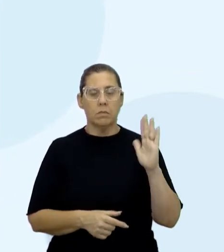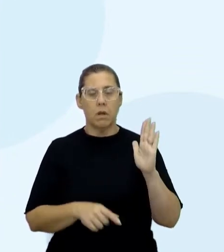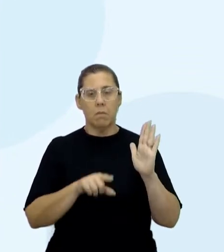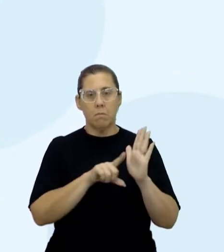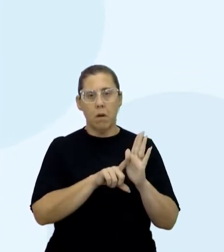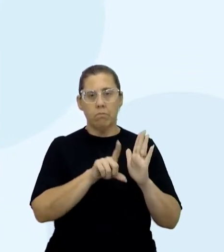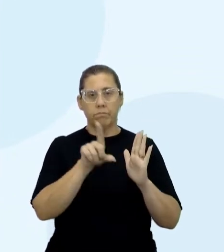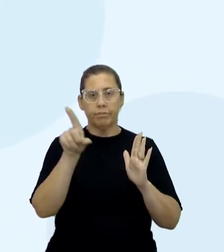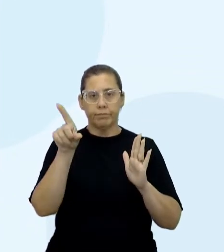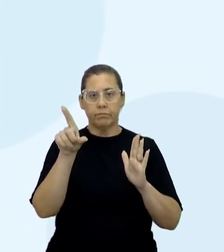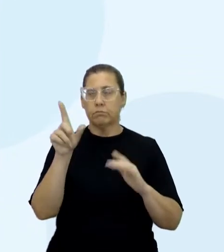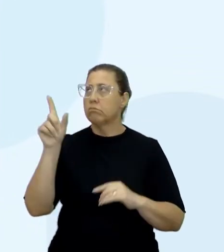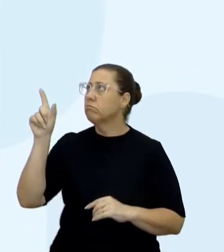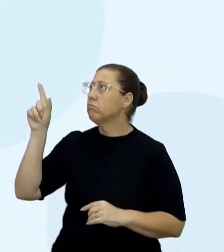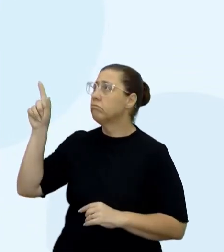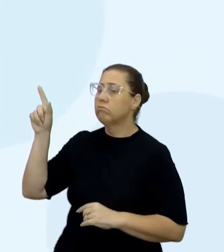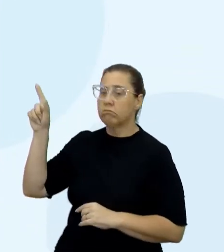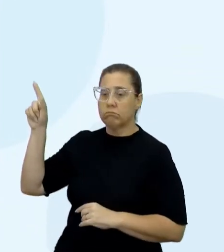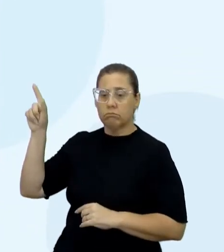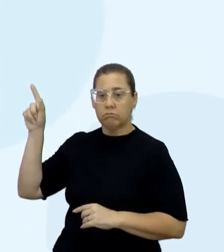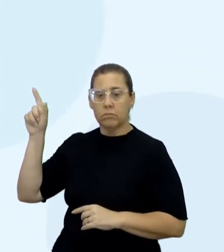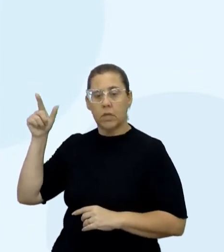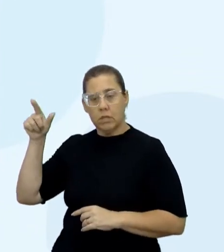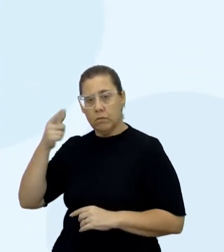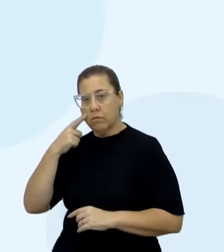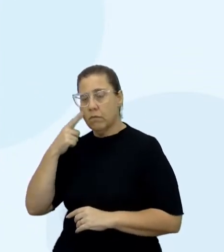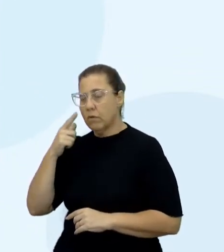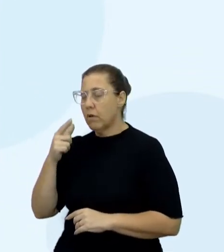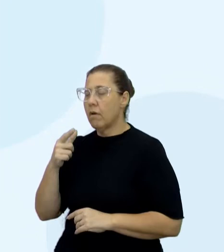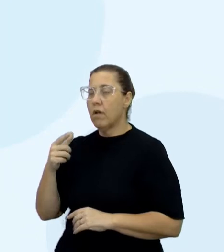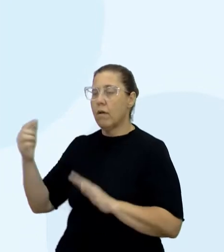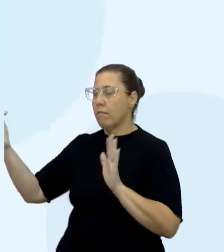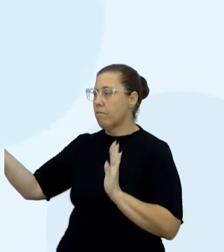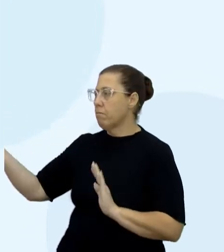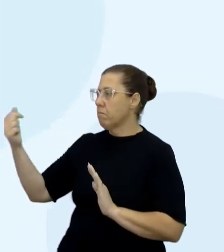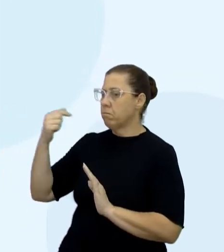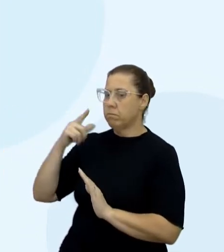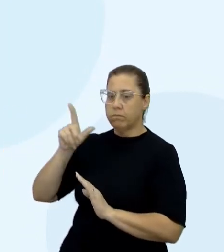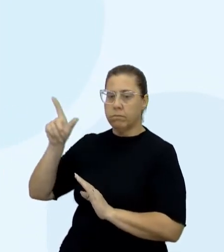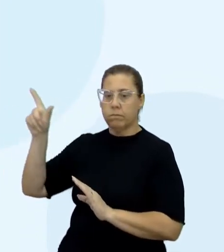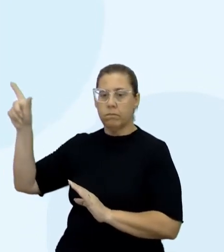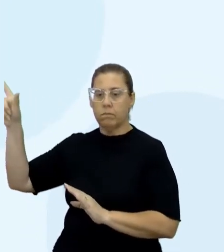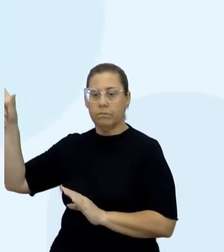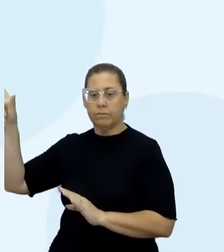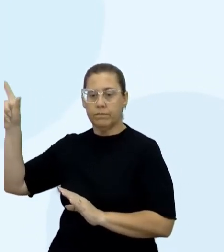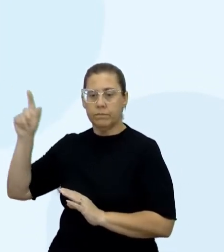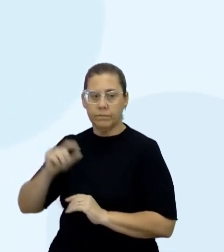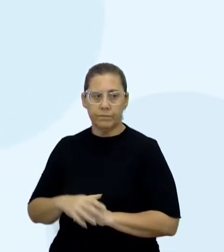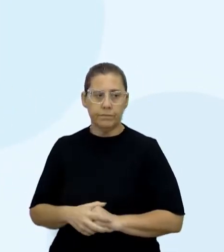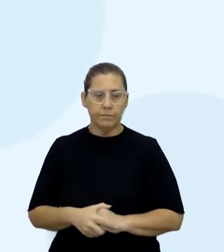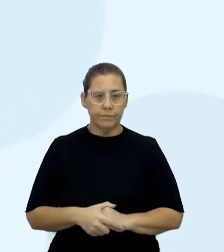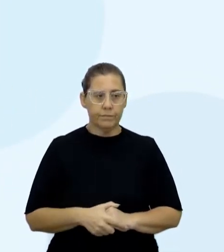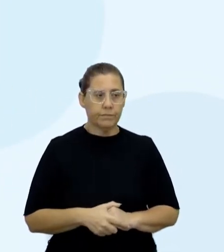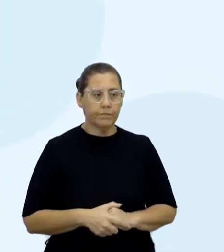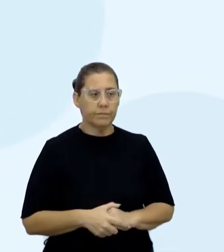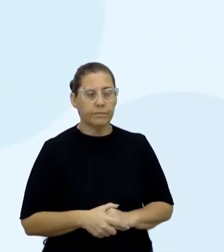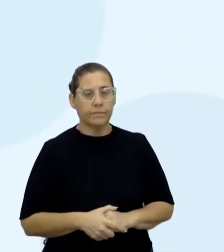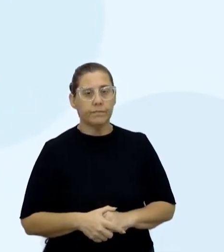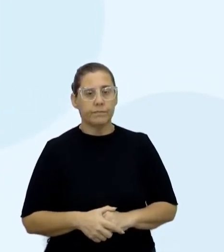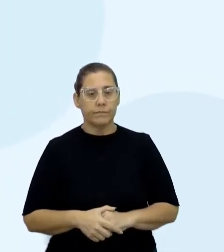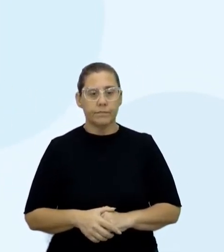sobre si. Qualquer raio que você incidir passando pelo centro, ele vai refletir passando por ele mesmo. Vai e volta sobre